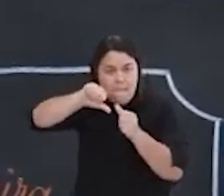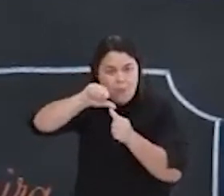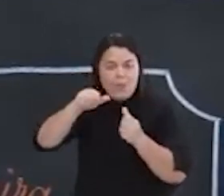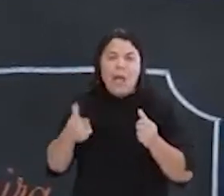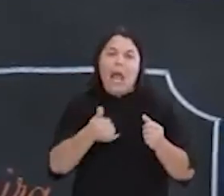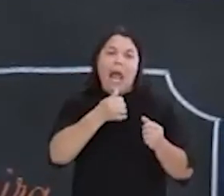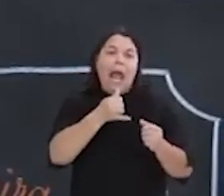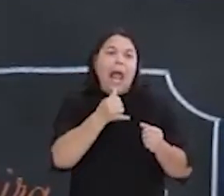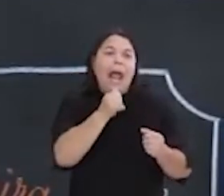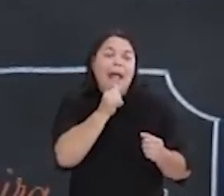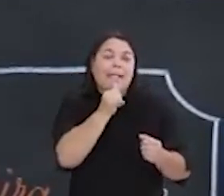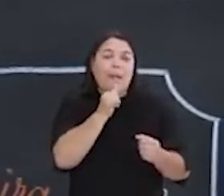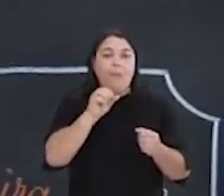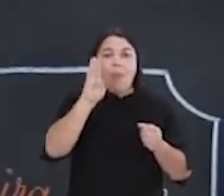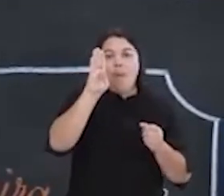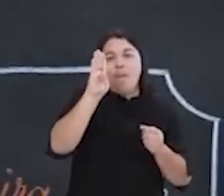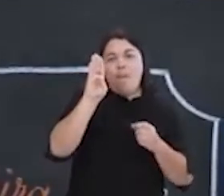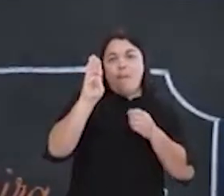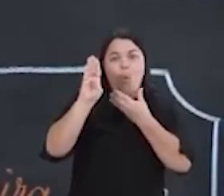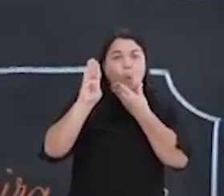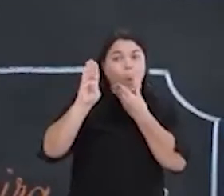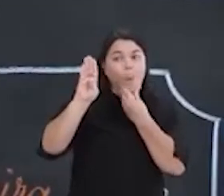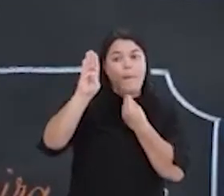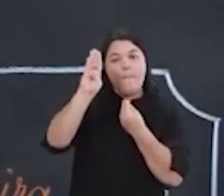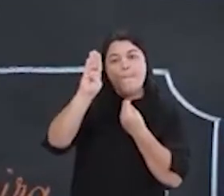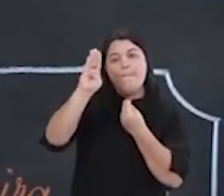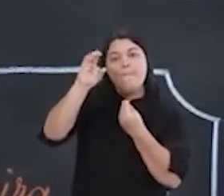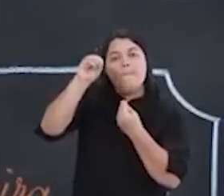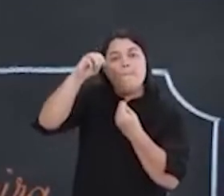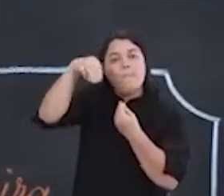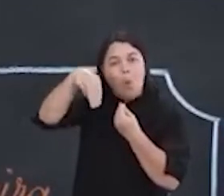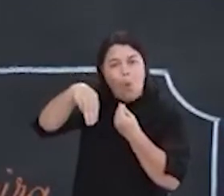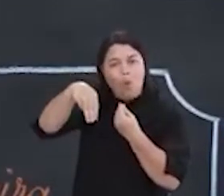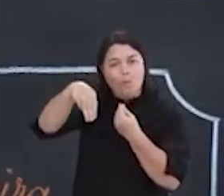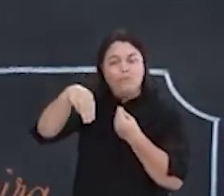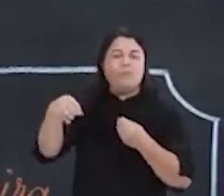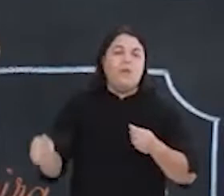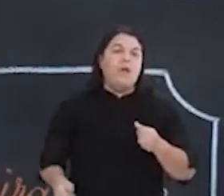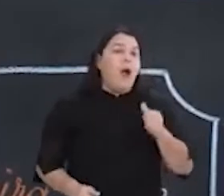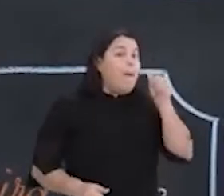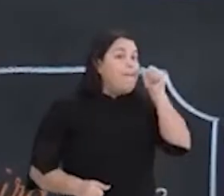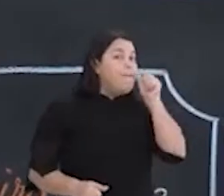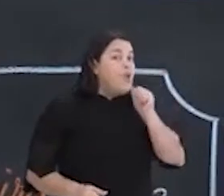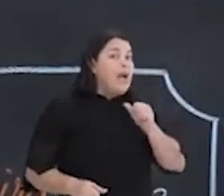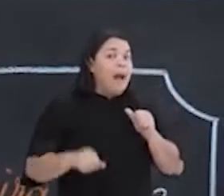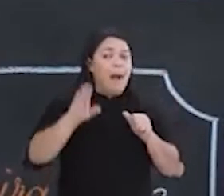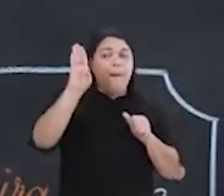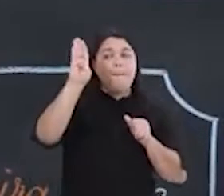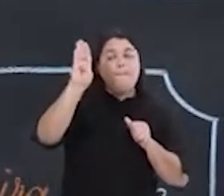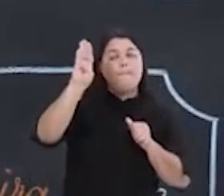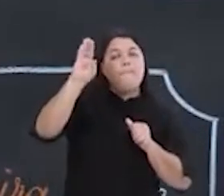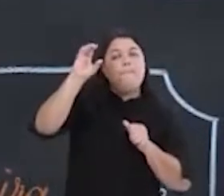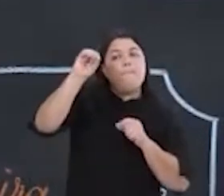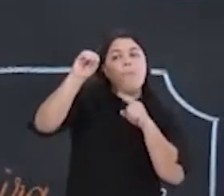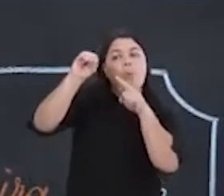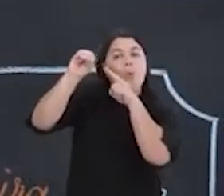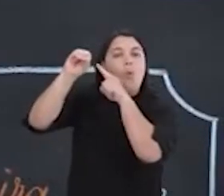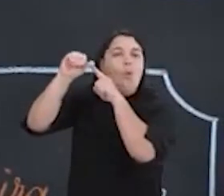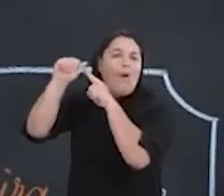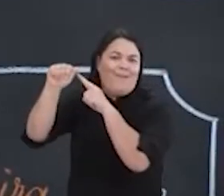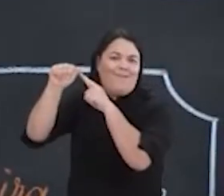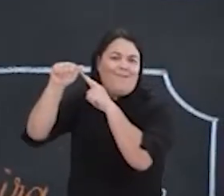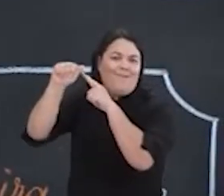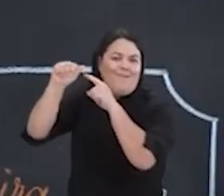para o masculino, e o adjetivo bondosa, que é utilizado para o feminino. Então, se eu posso utilizar mais de uma forma para esse adjetivo, ele se